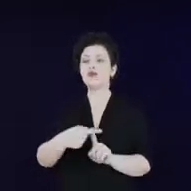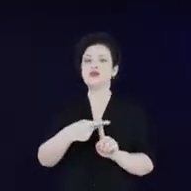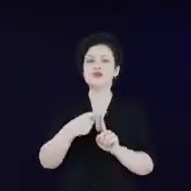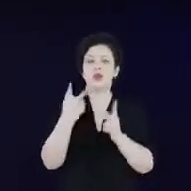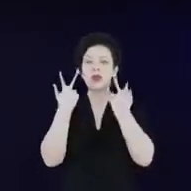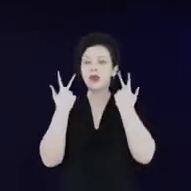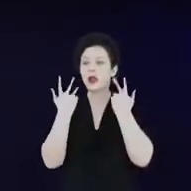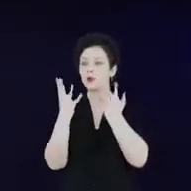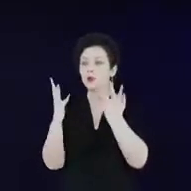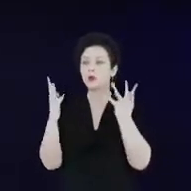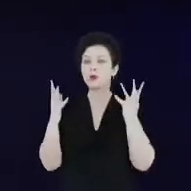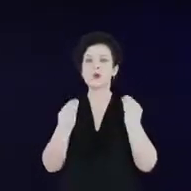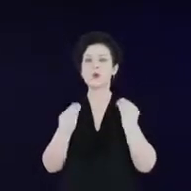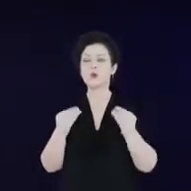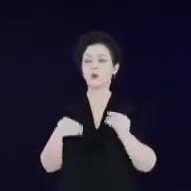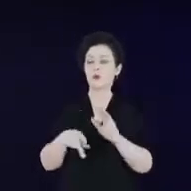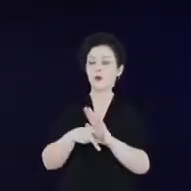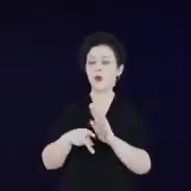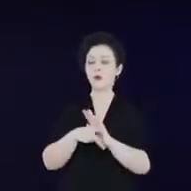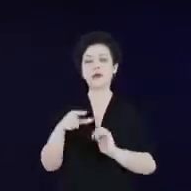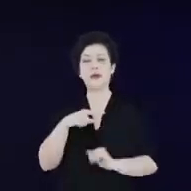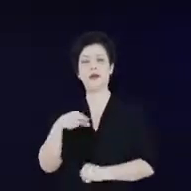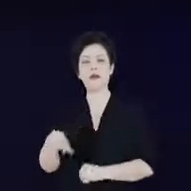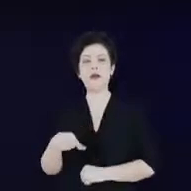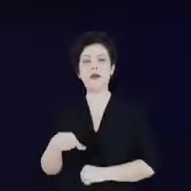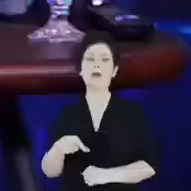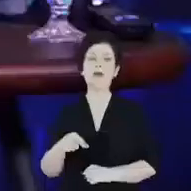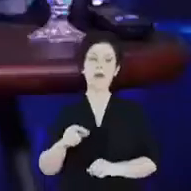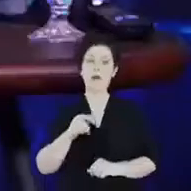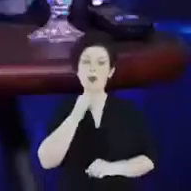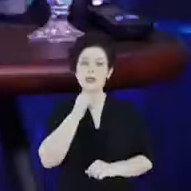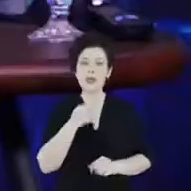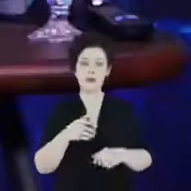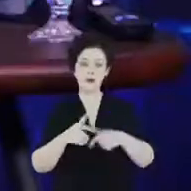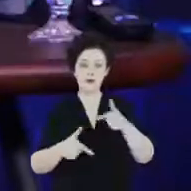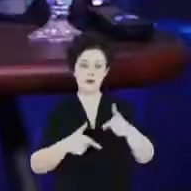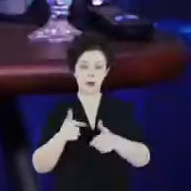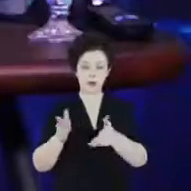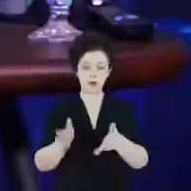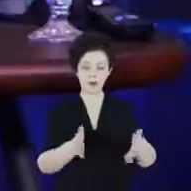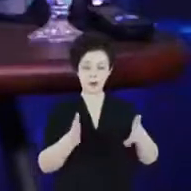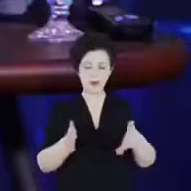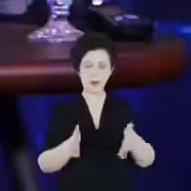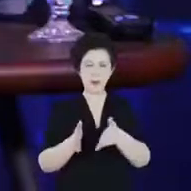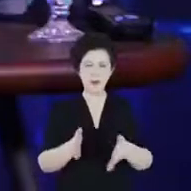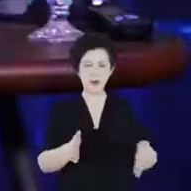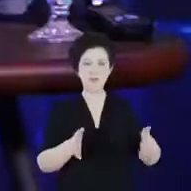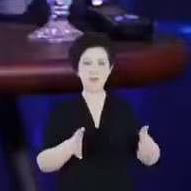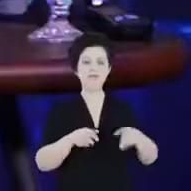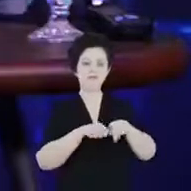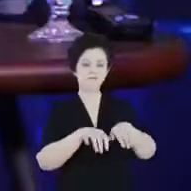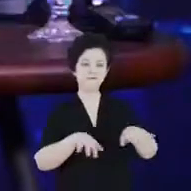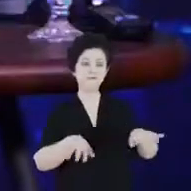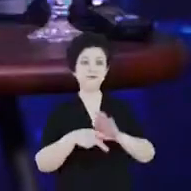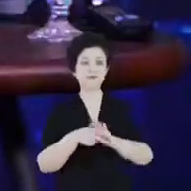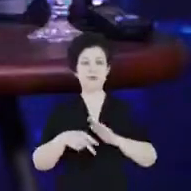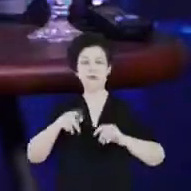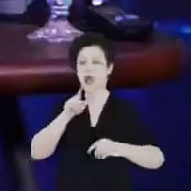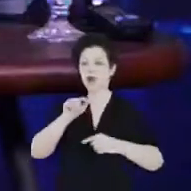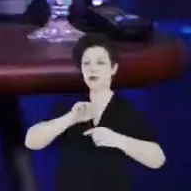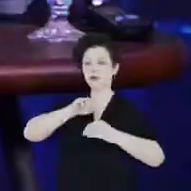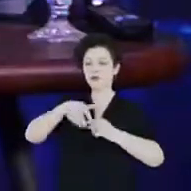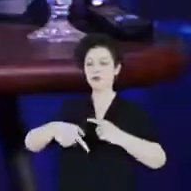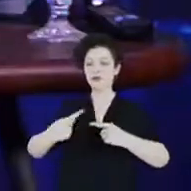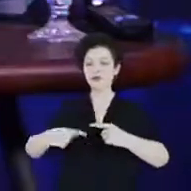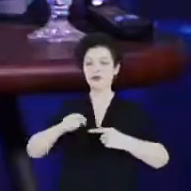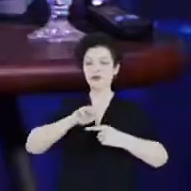mesmo quando nós estamos falando de operação do sistema, a própria operação das hidrelétricas. Ao